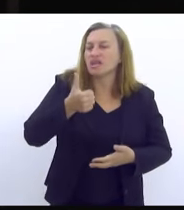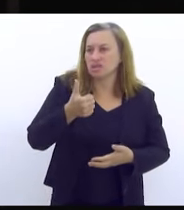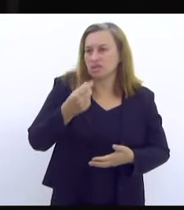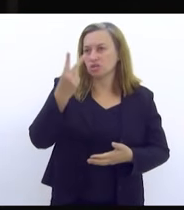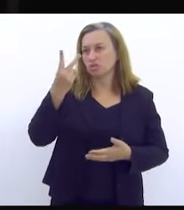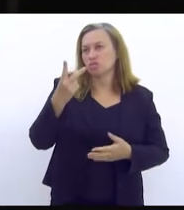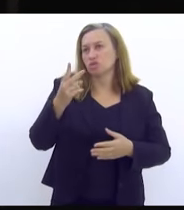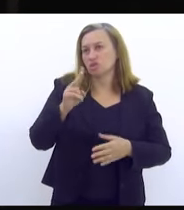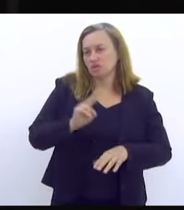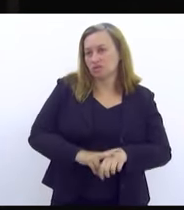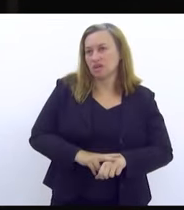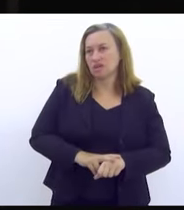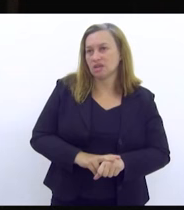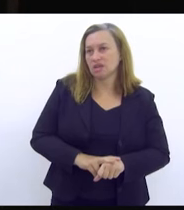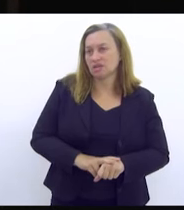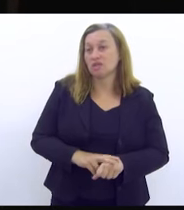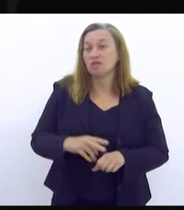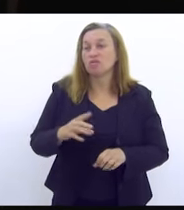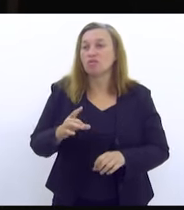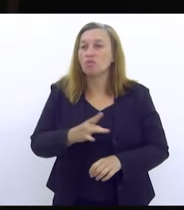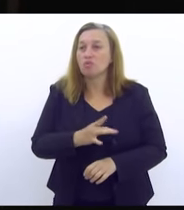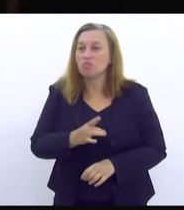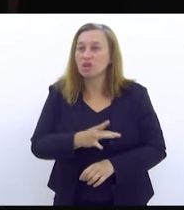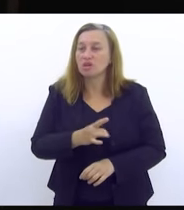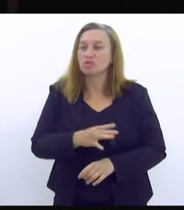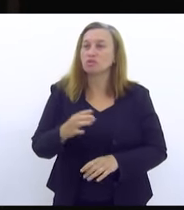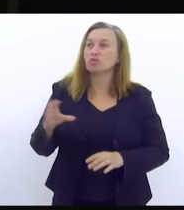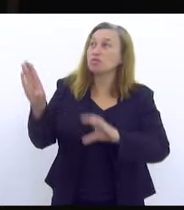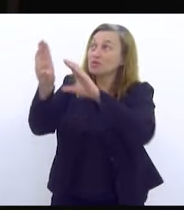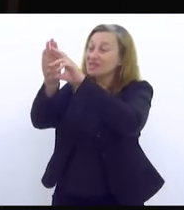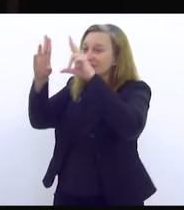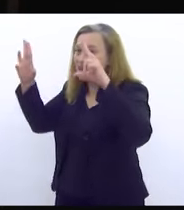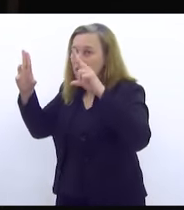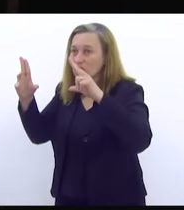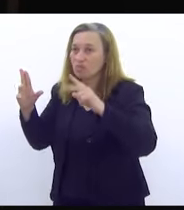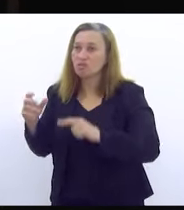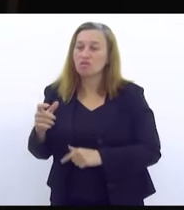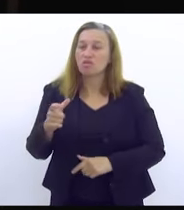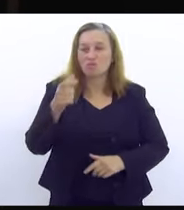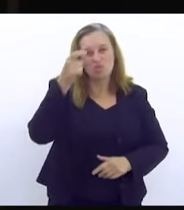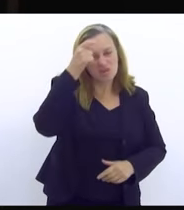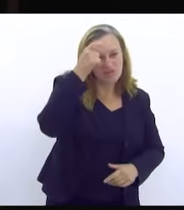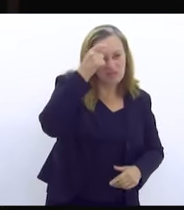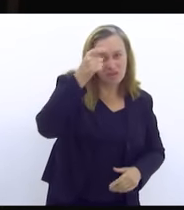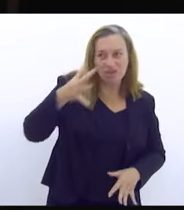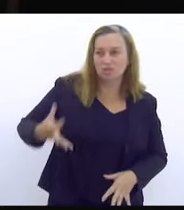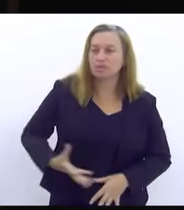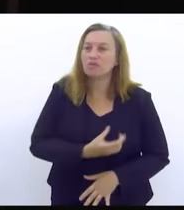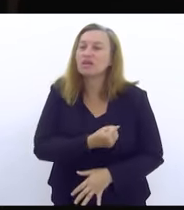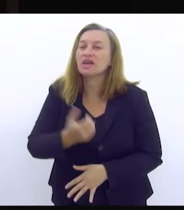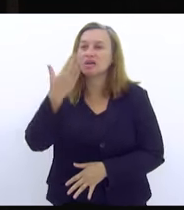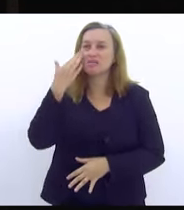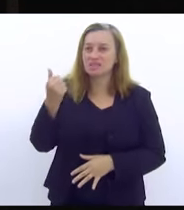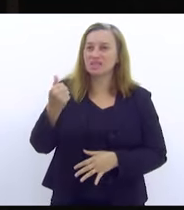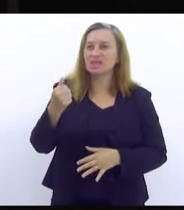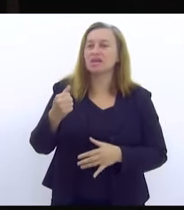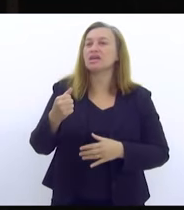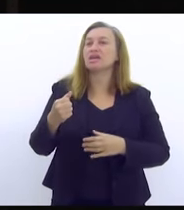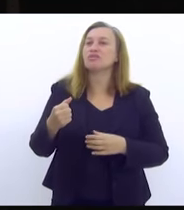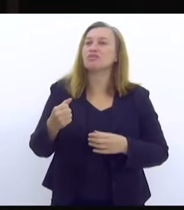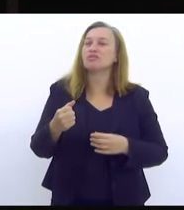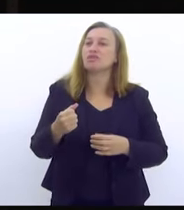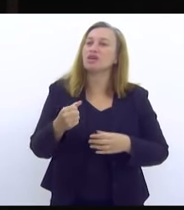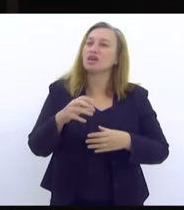o temor sobre o céu, o inferno, sobre salvação. E eu sei que essa semente ela foi plantada dentro de